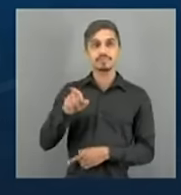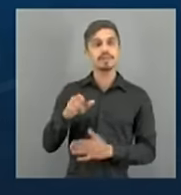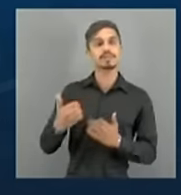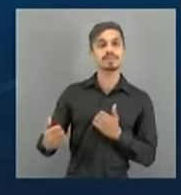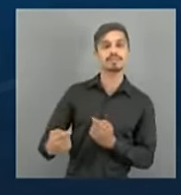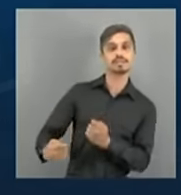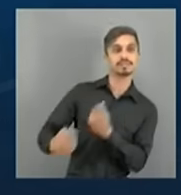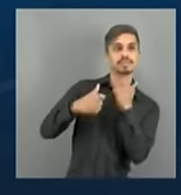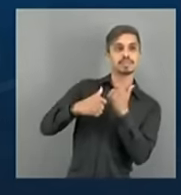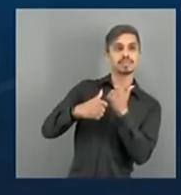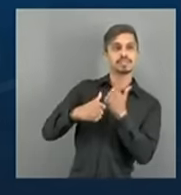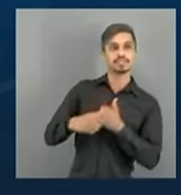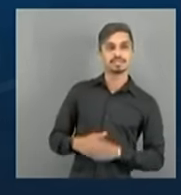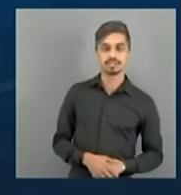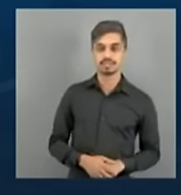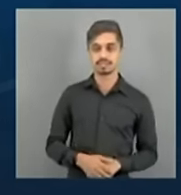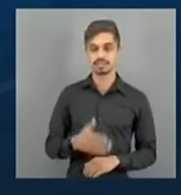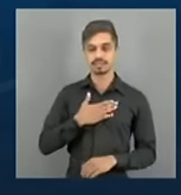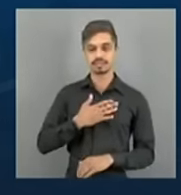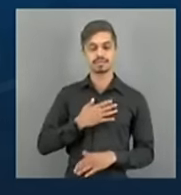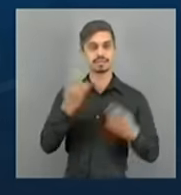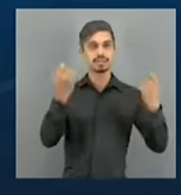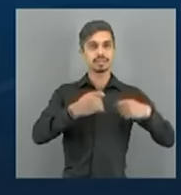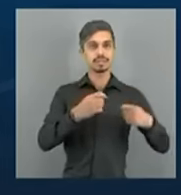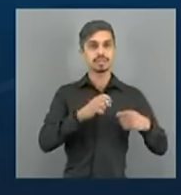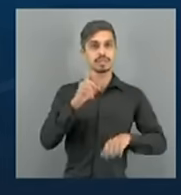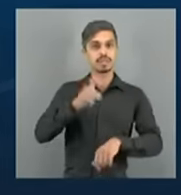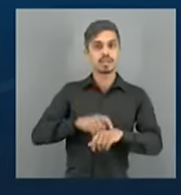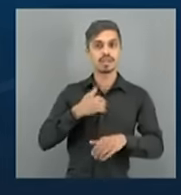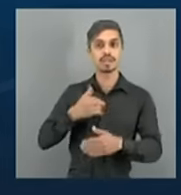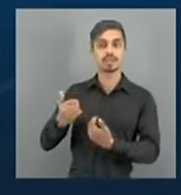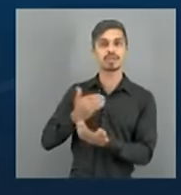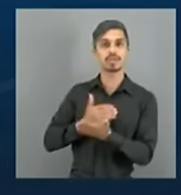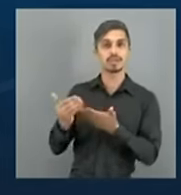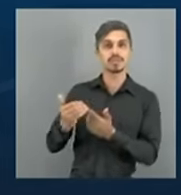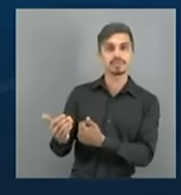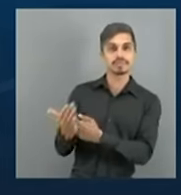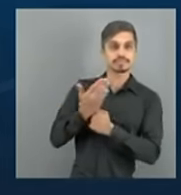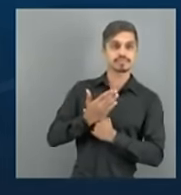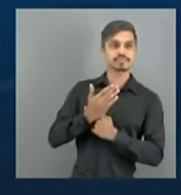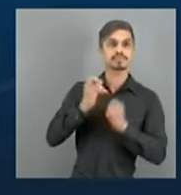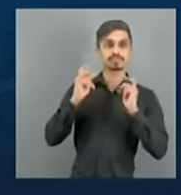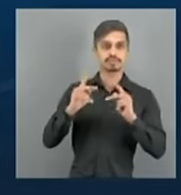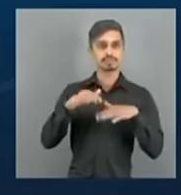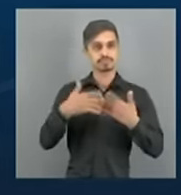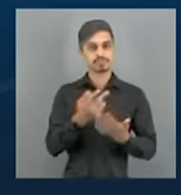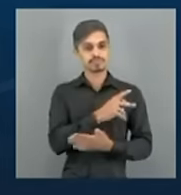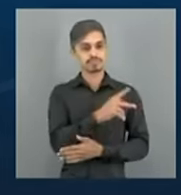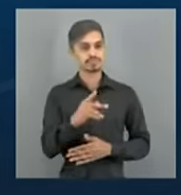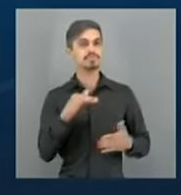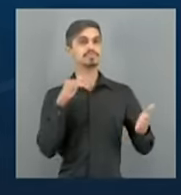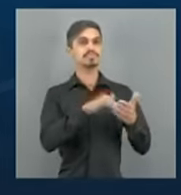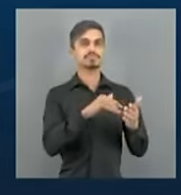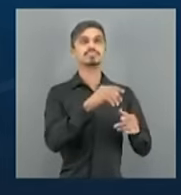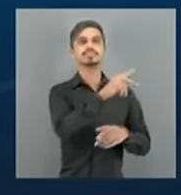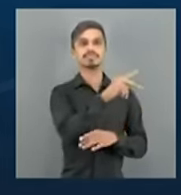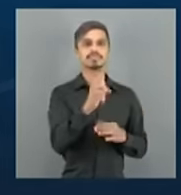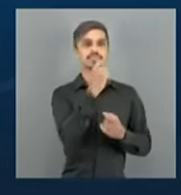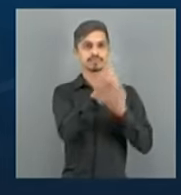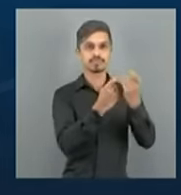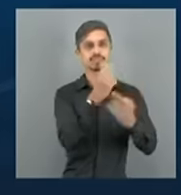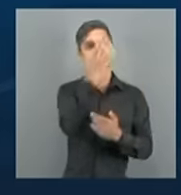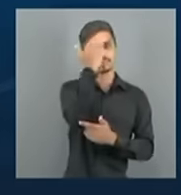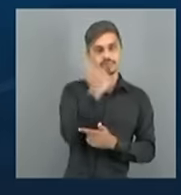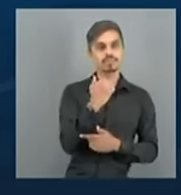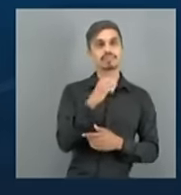beneficiar nas minhas apostas. Então, a hora que ele passa a me beneficiar, até o presidente, com todo respeito, alguns presidentes sabiam,